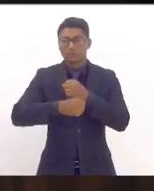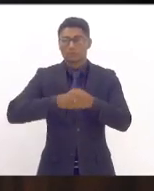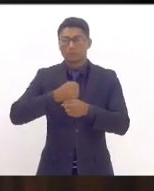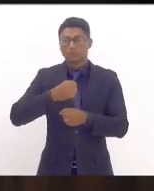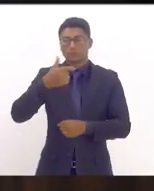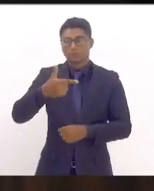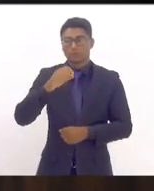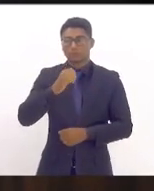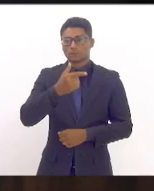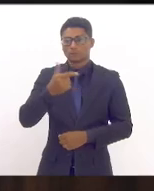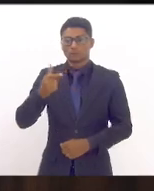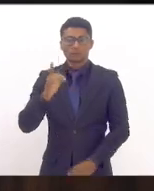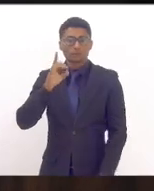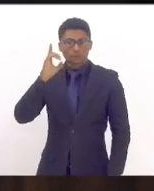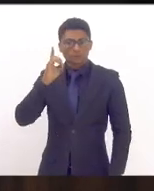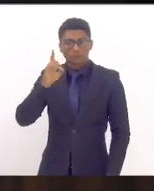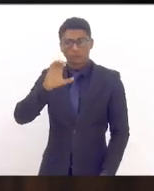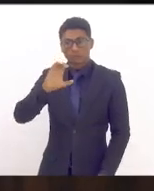Chico Machado